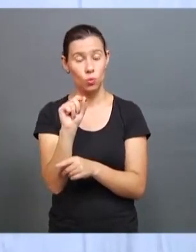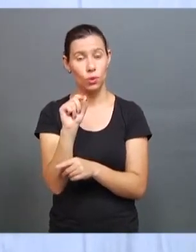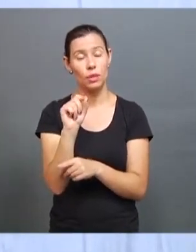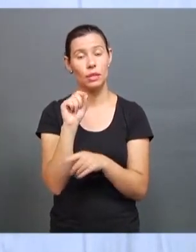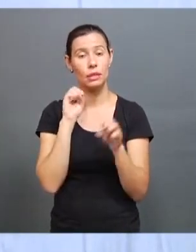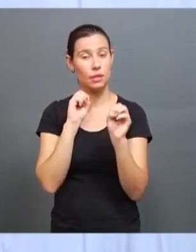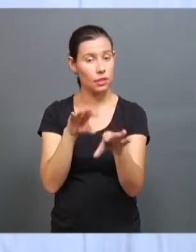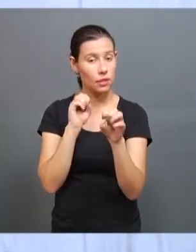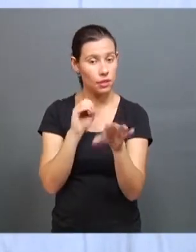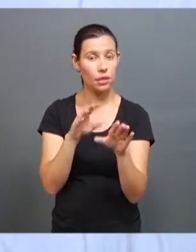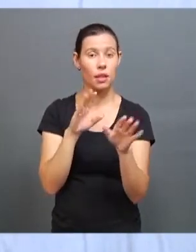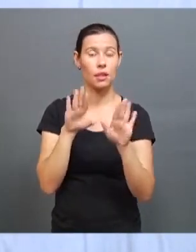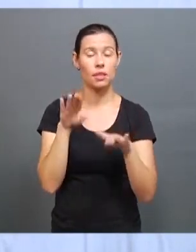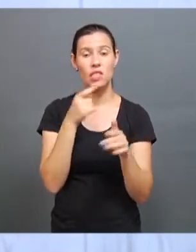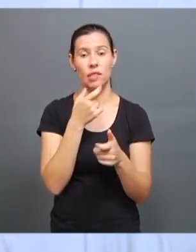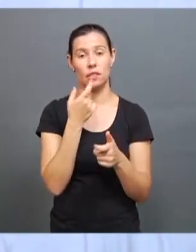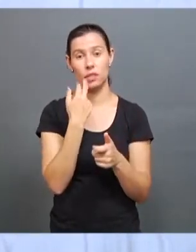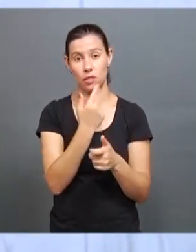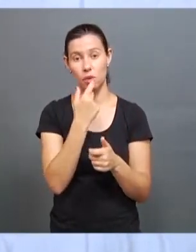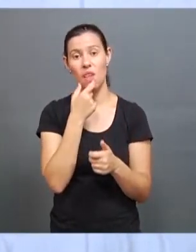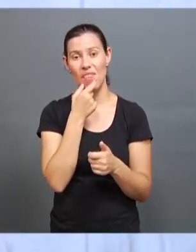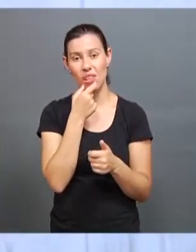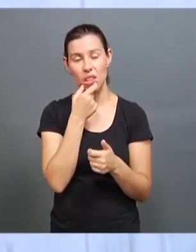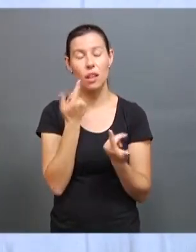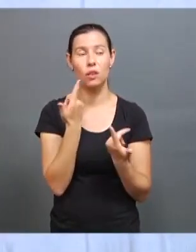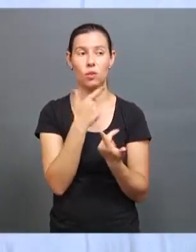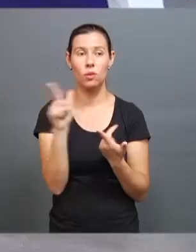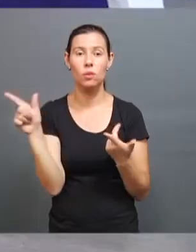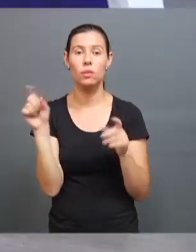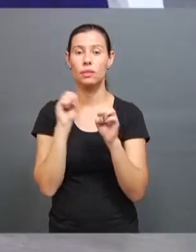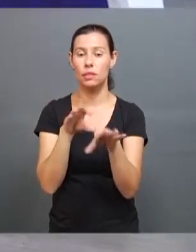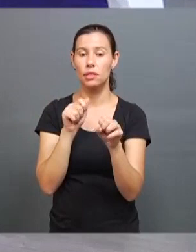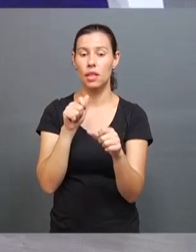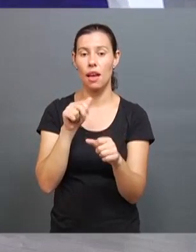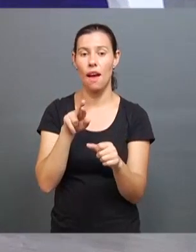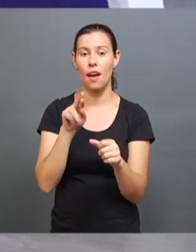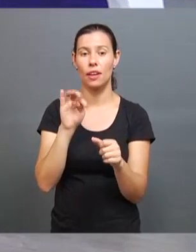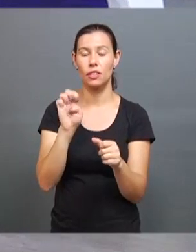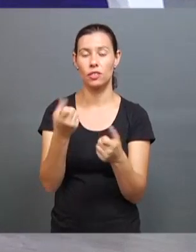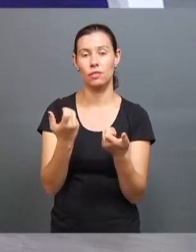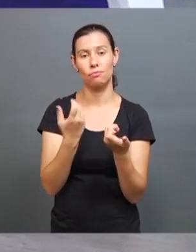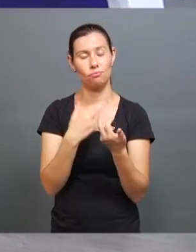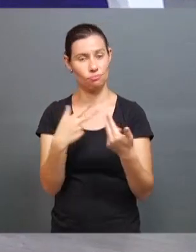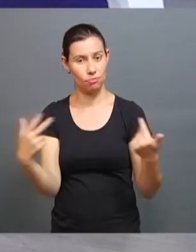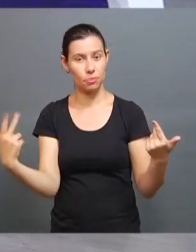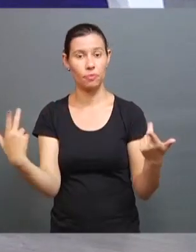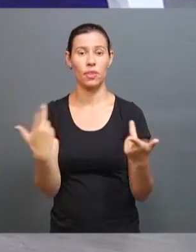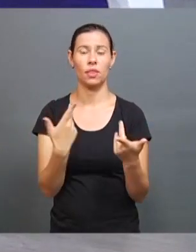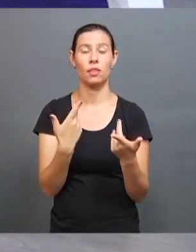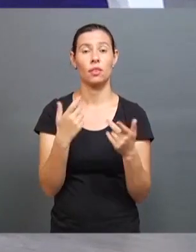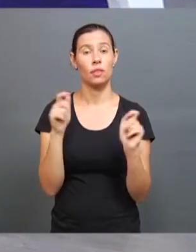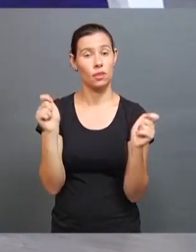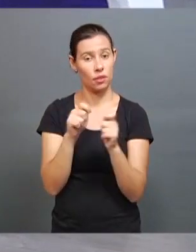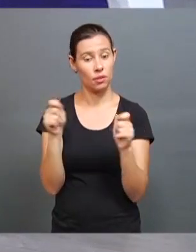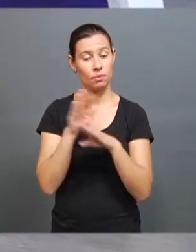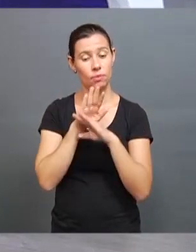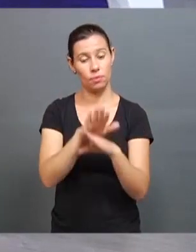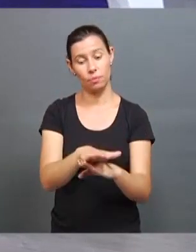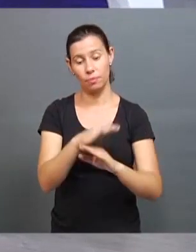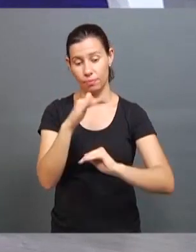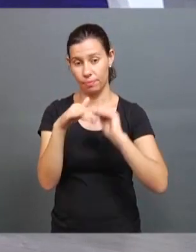montar objetos, né, para fazer a arte, enfim. Tem algum outro tipo de entretenimento que ensine essa criança, né?